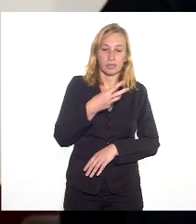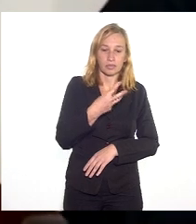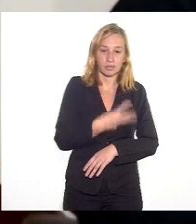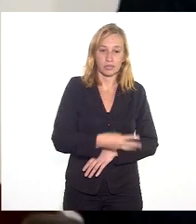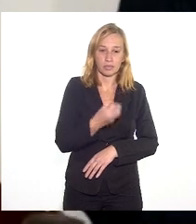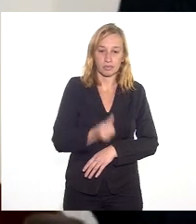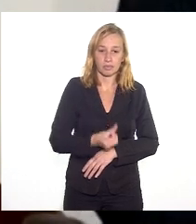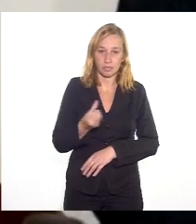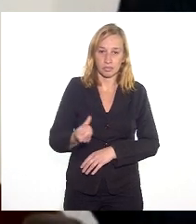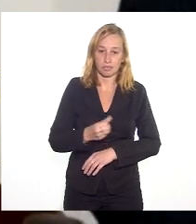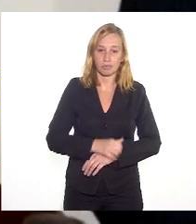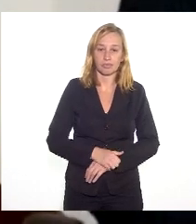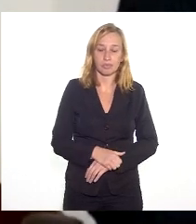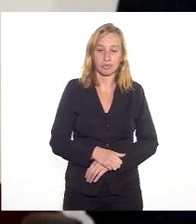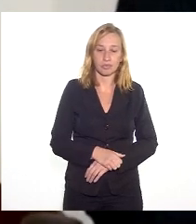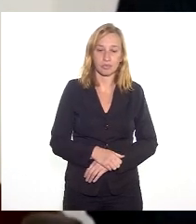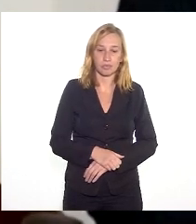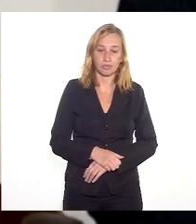366.